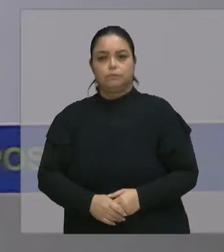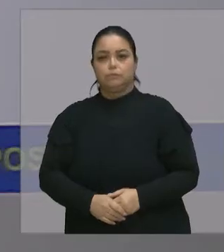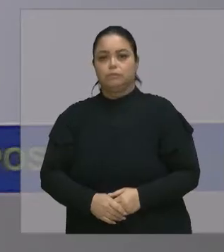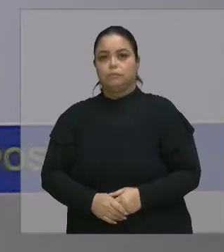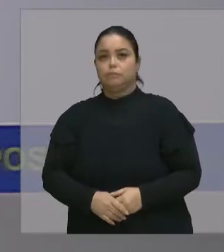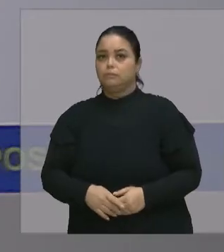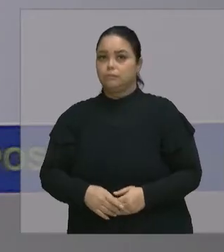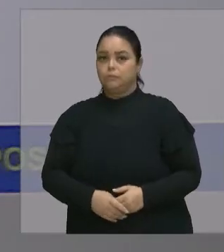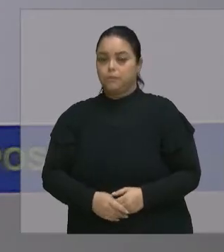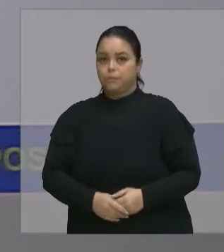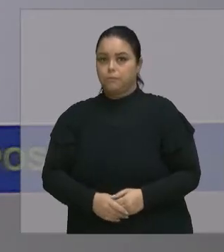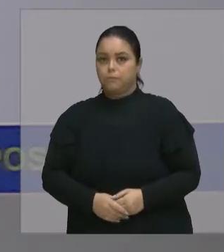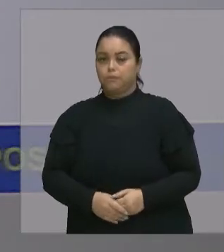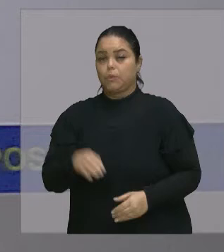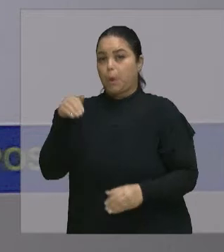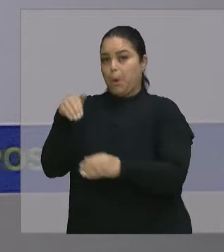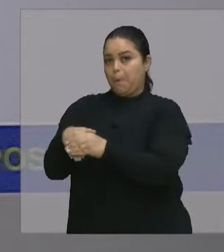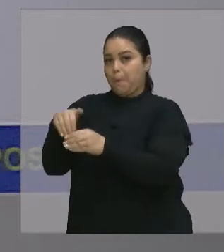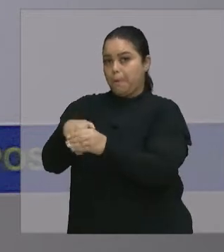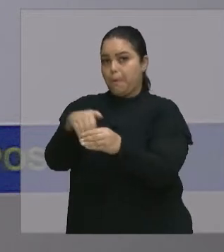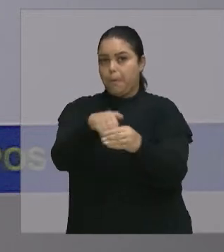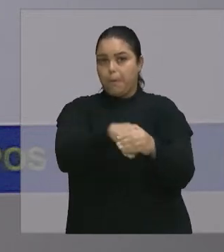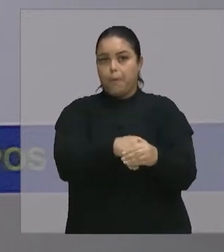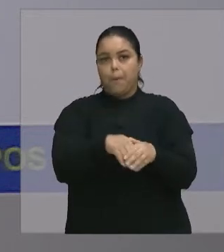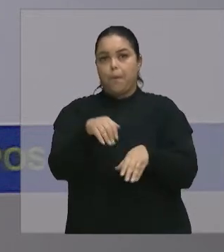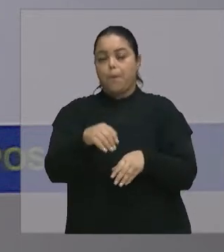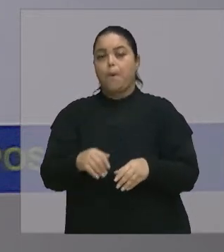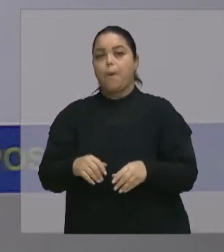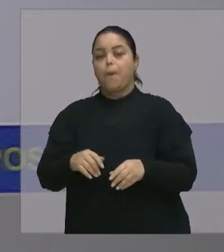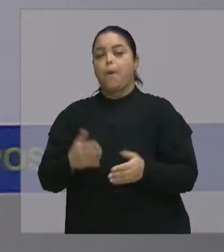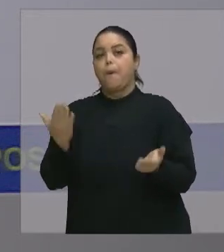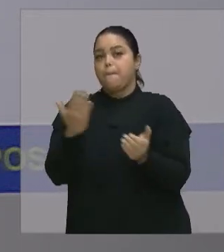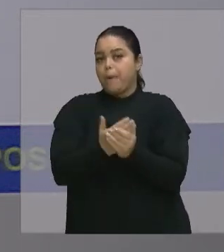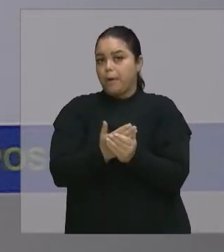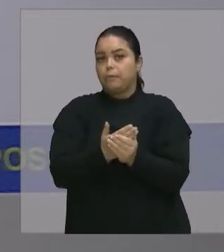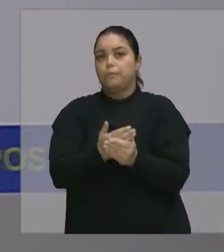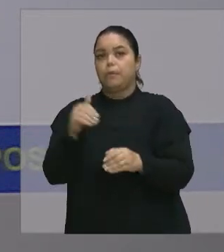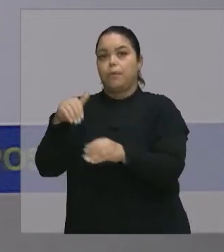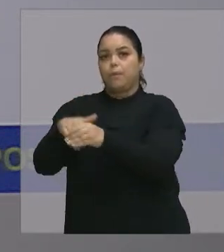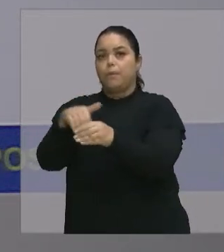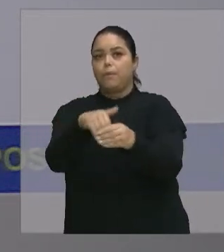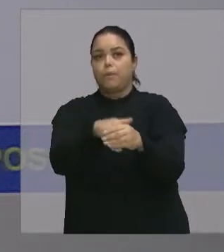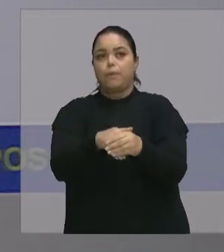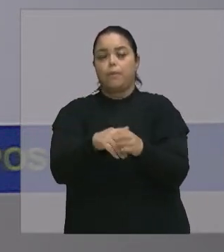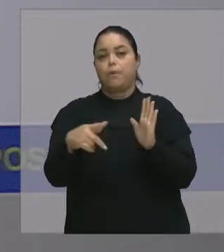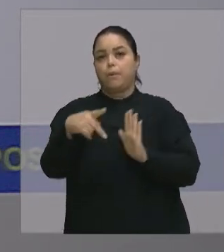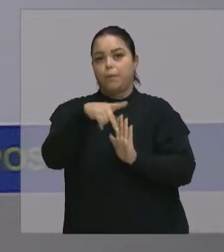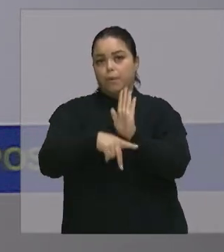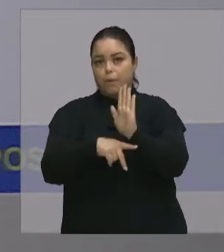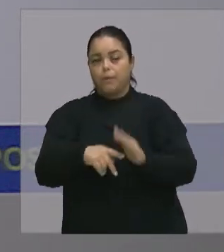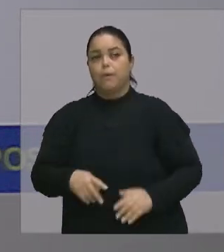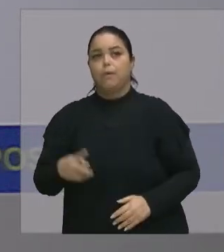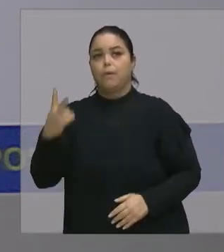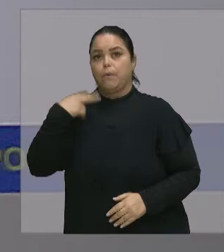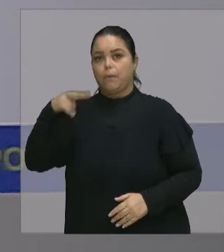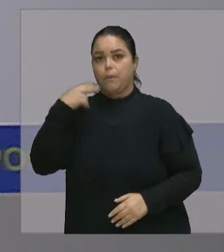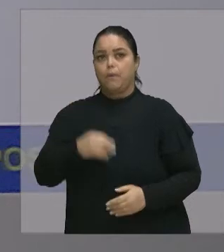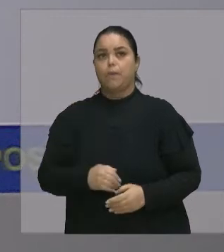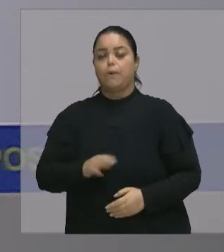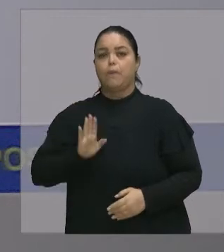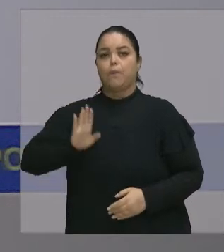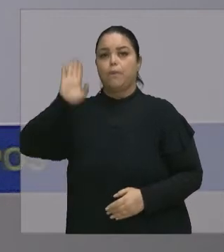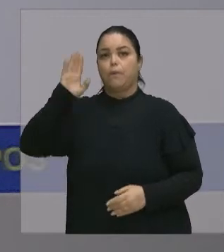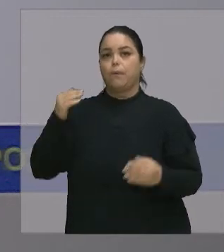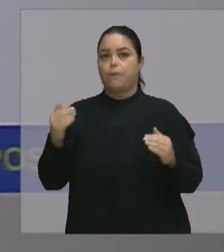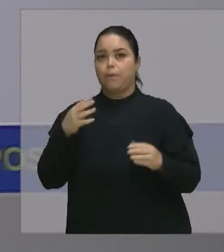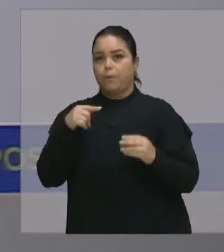Passaremos, então, à votação do processo. Em votação, o projeto. Vereadores favoráveis permaneçam como